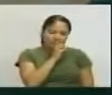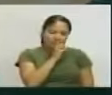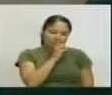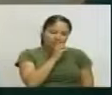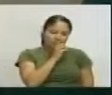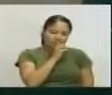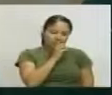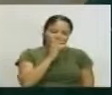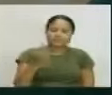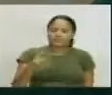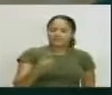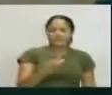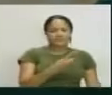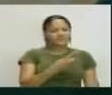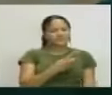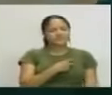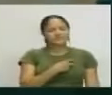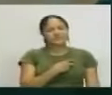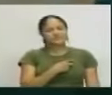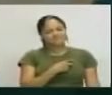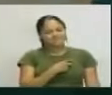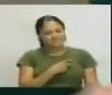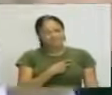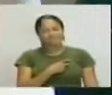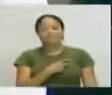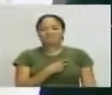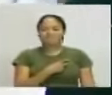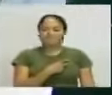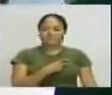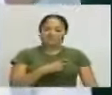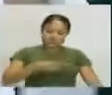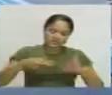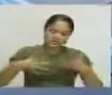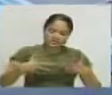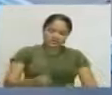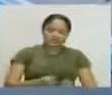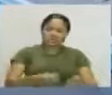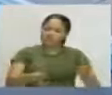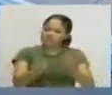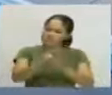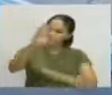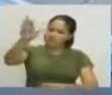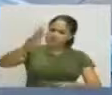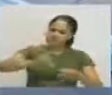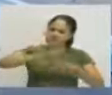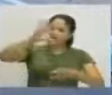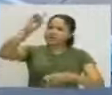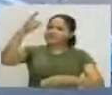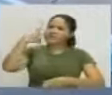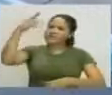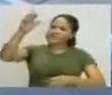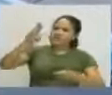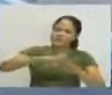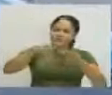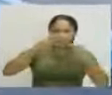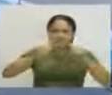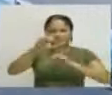sendo omissos com aquilo que é o reino de Deus, com o reino de Deus que precisa acontecer no nosso